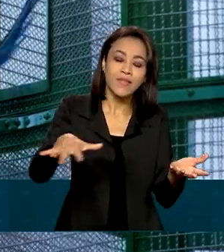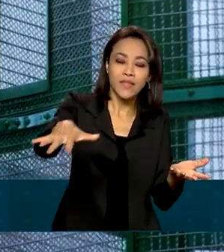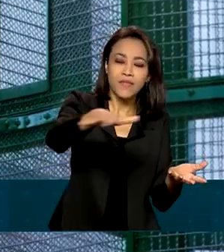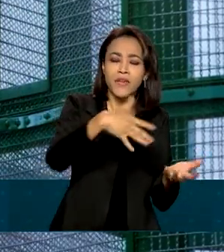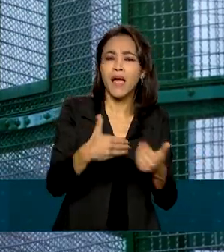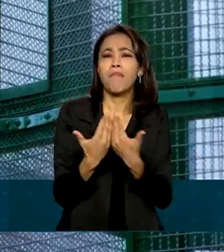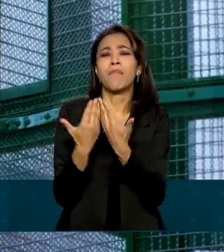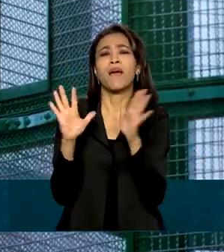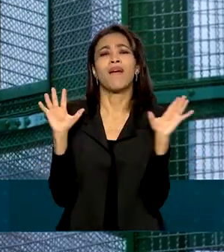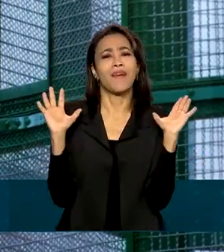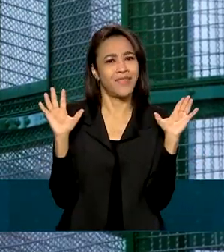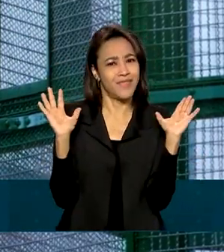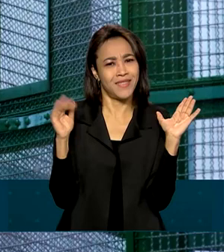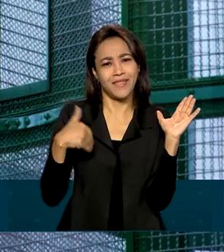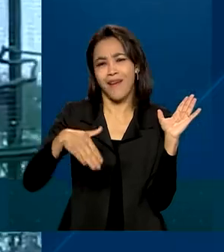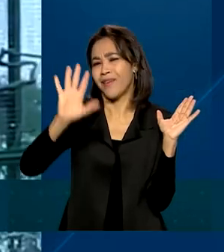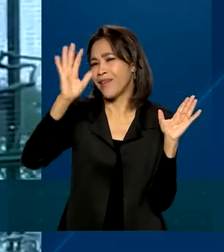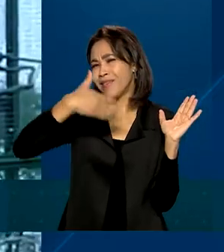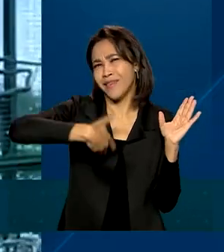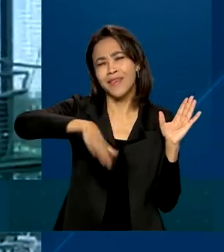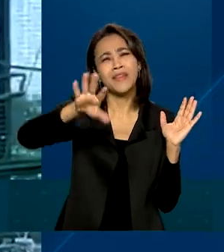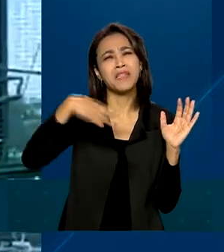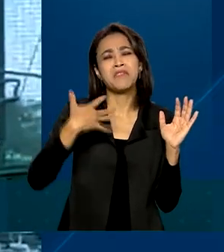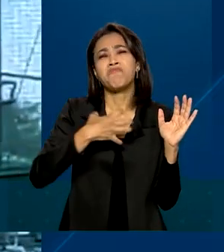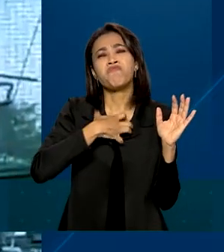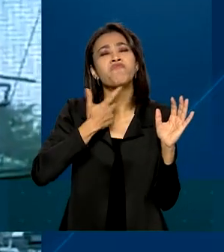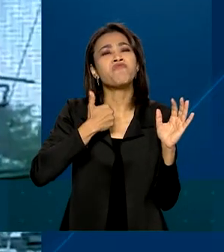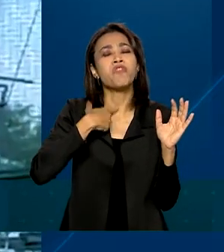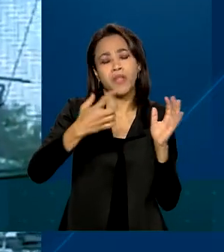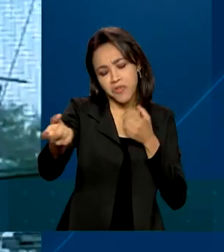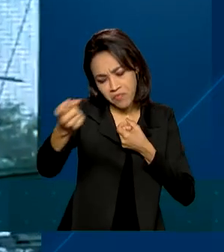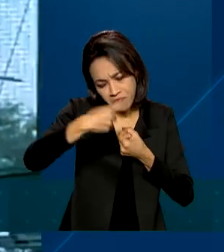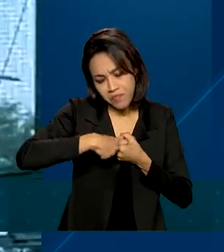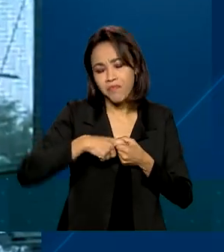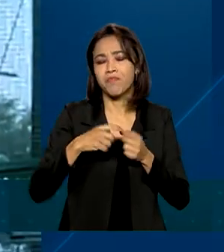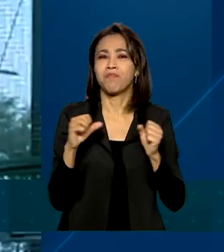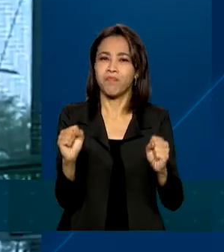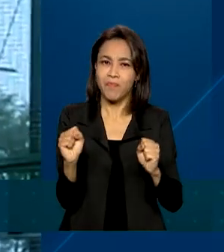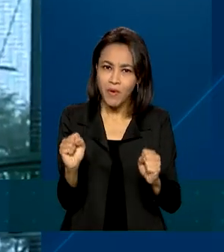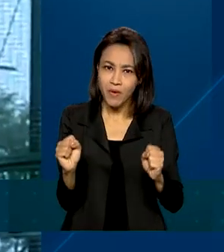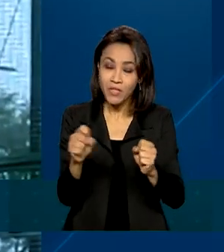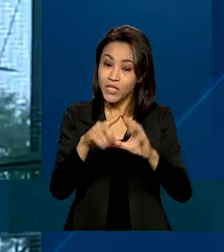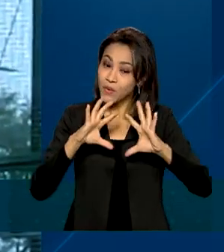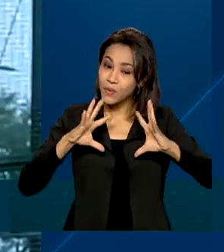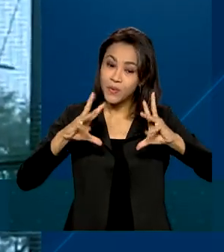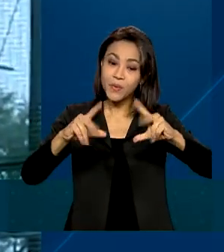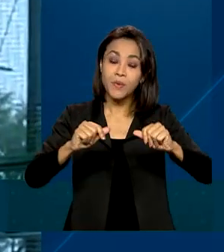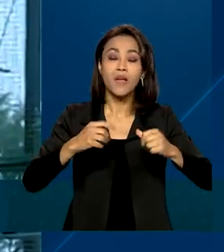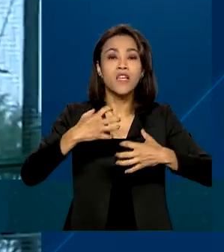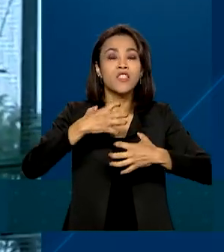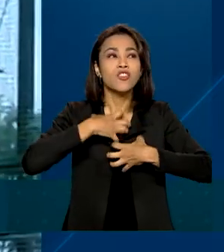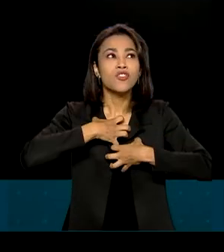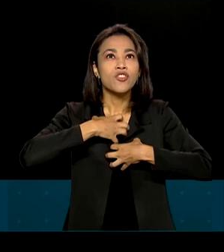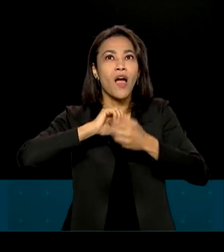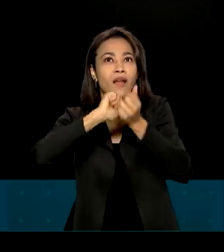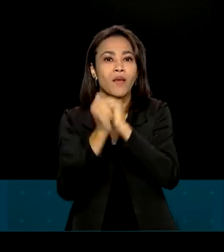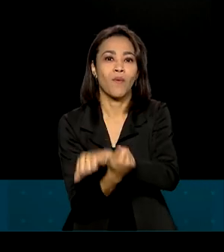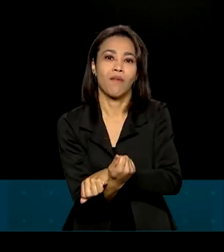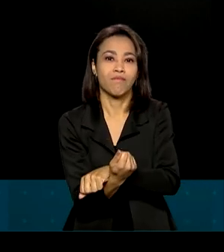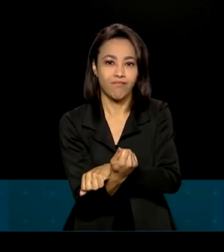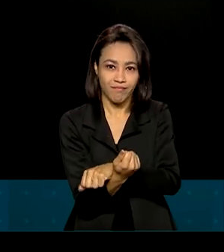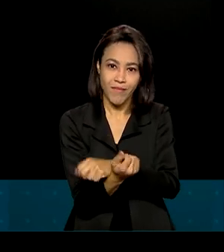ficam abertas para as aves saírem e voltarem quando quiserem. Tudo até se adequarem ao novo